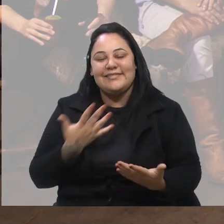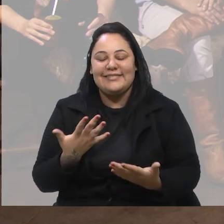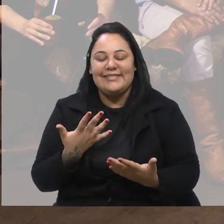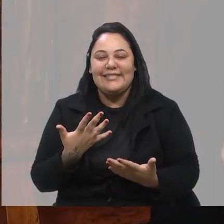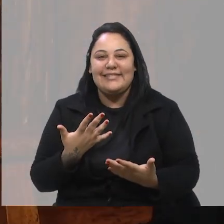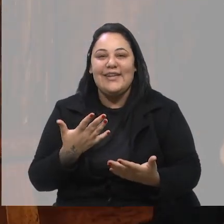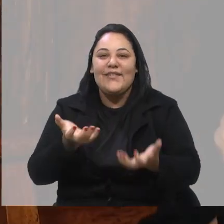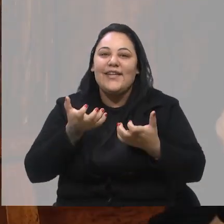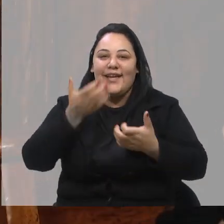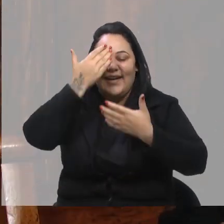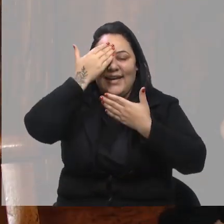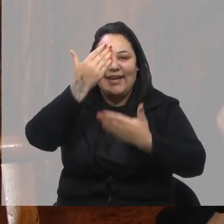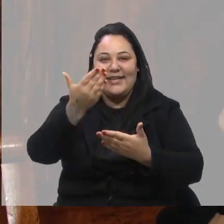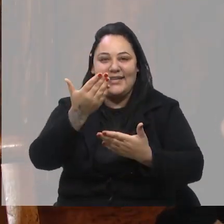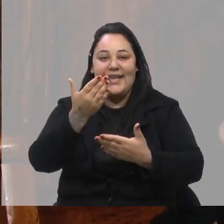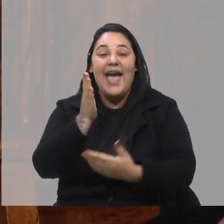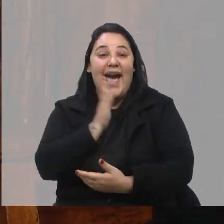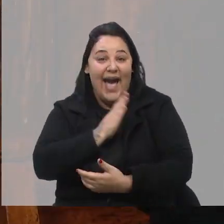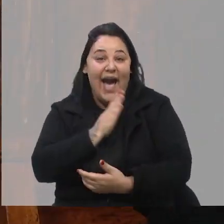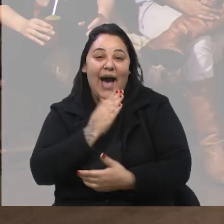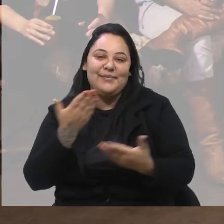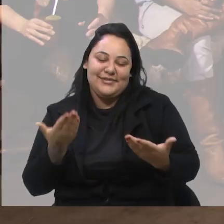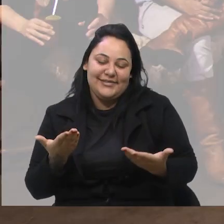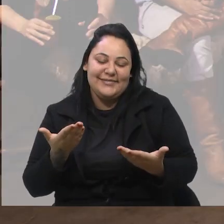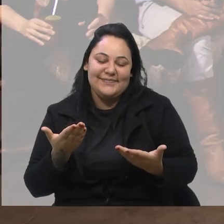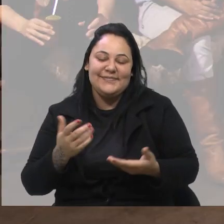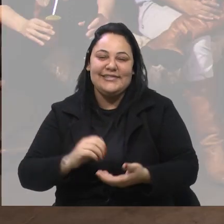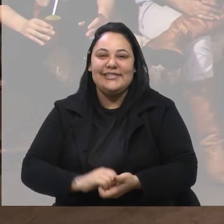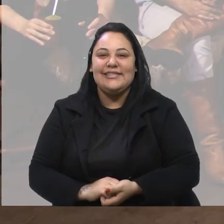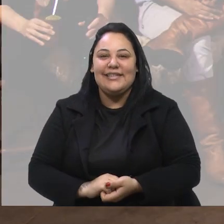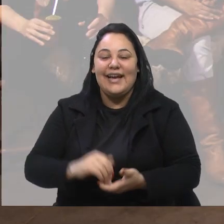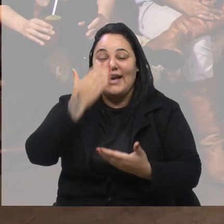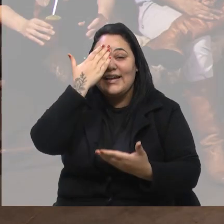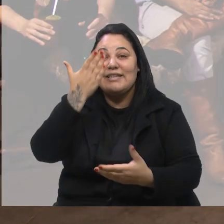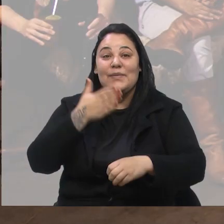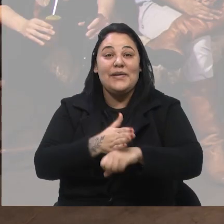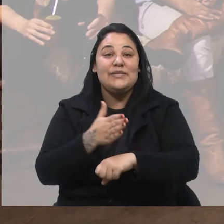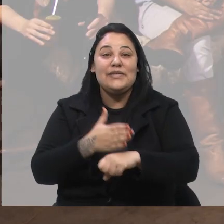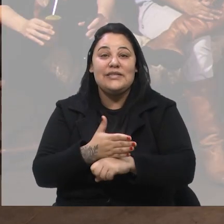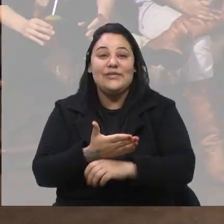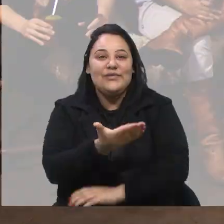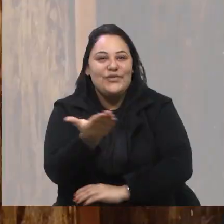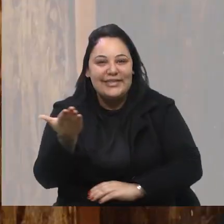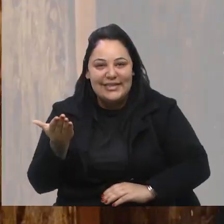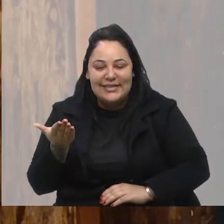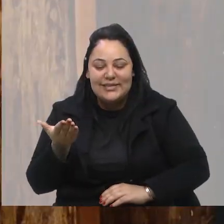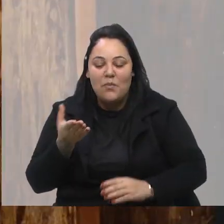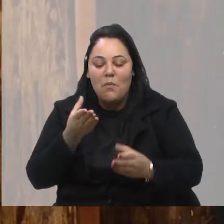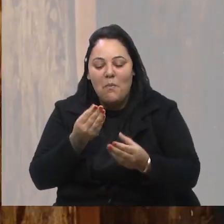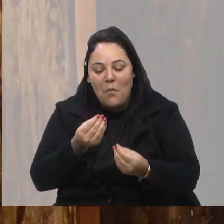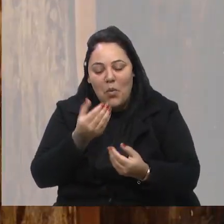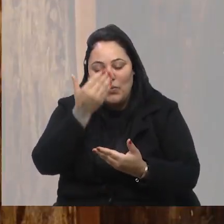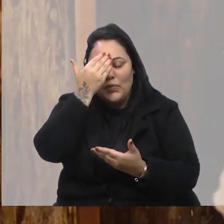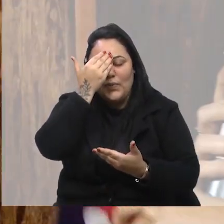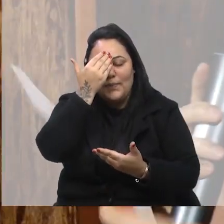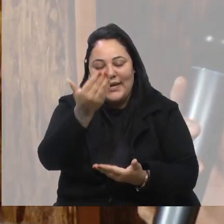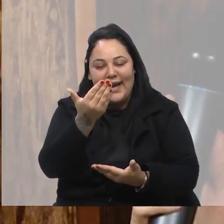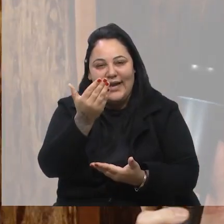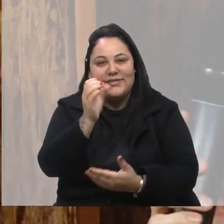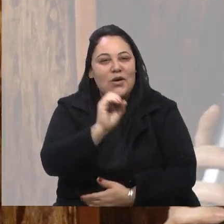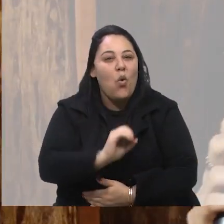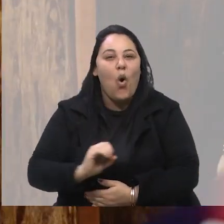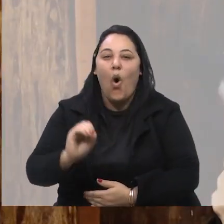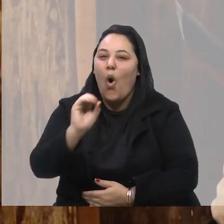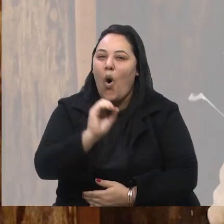Então eu agradeço, sim, foi rápido, né? Eu agradeço a participação de vocês. Muito obrigada. Vocês são